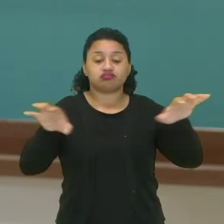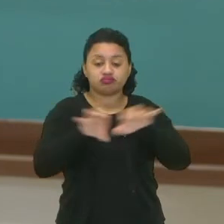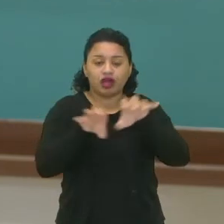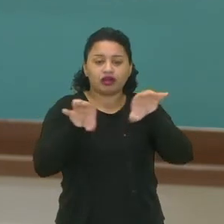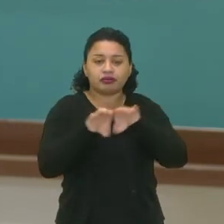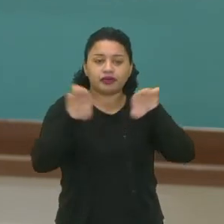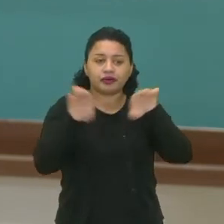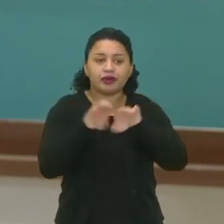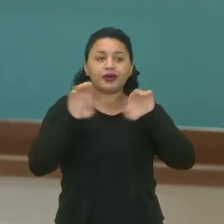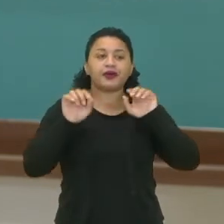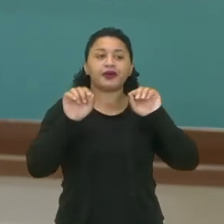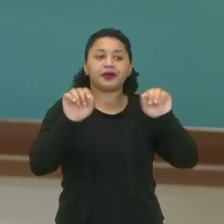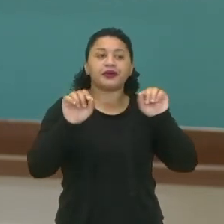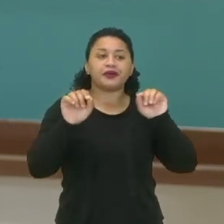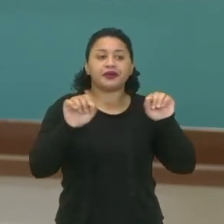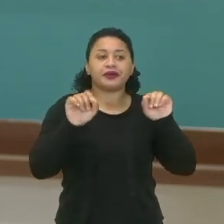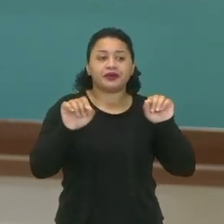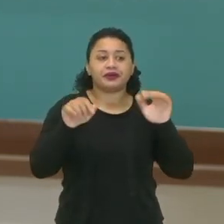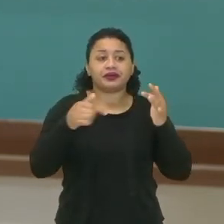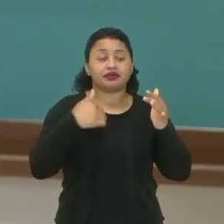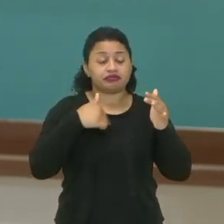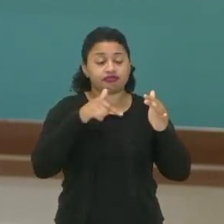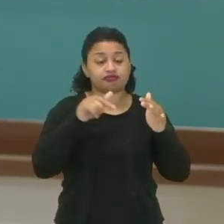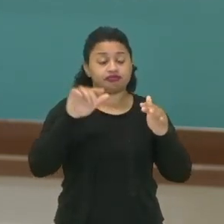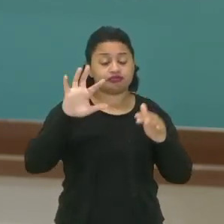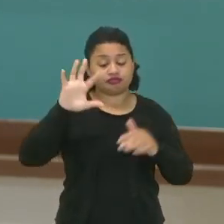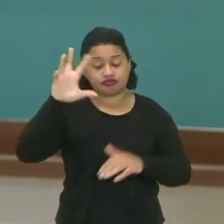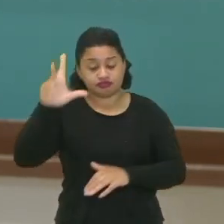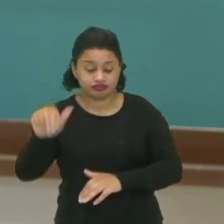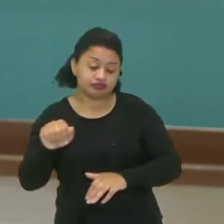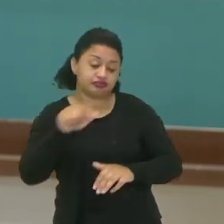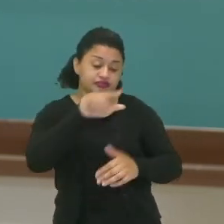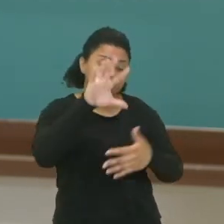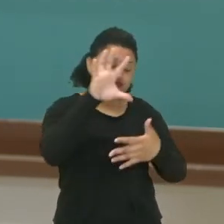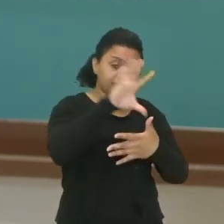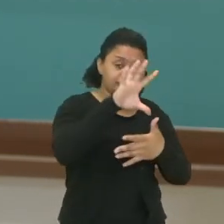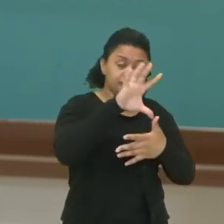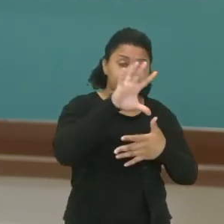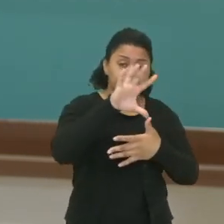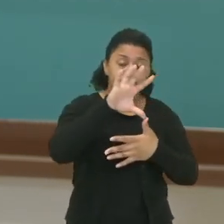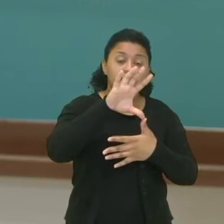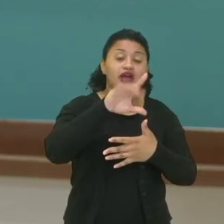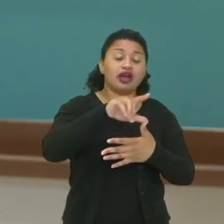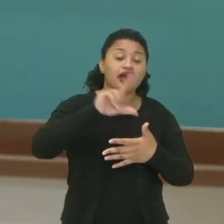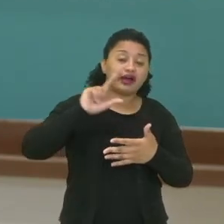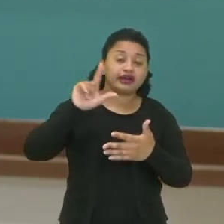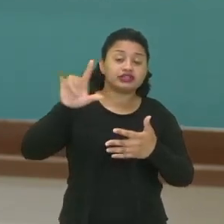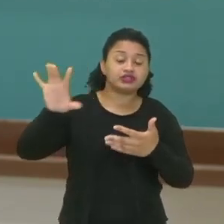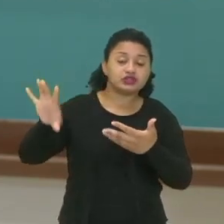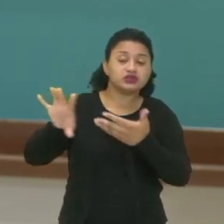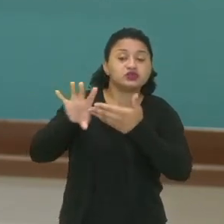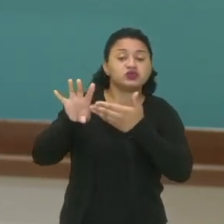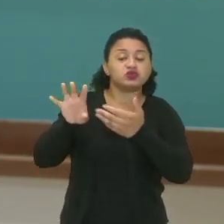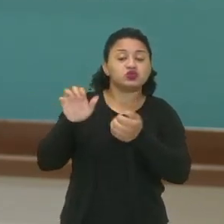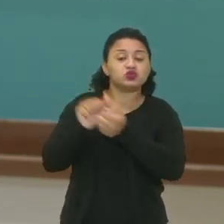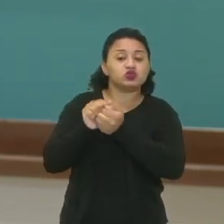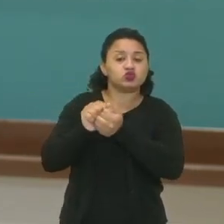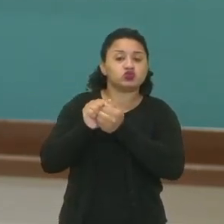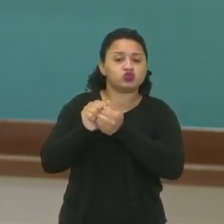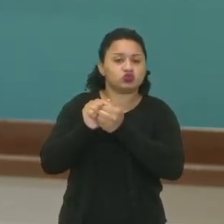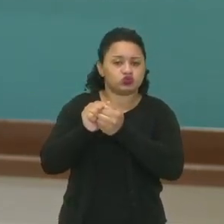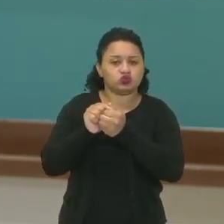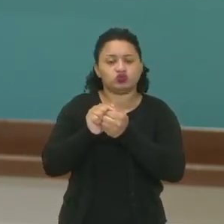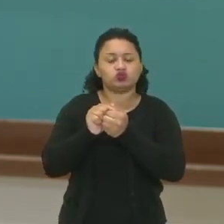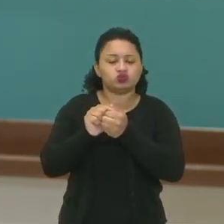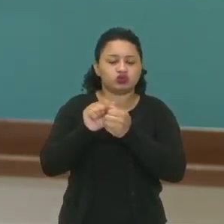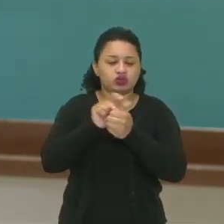né? E a África e a América, né, estavam juntos na Gondwana, que é aquela parte